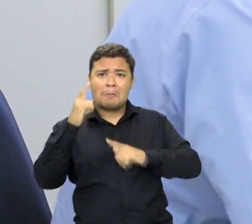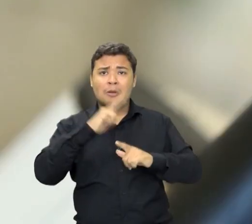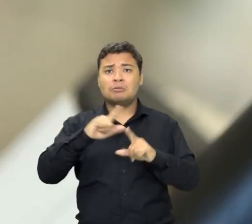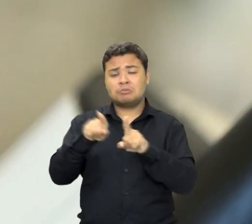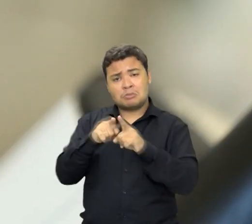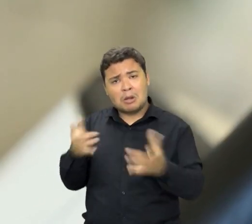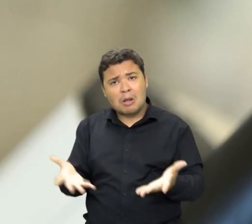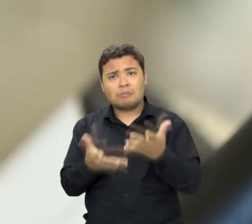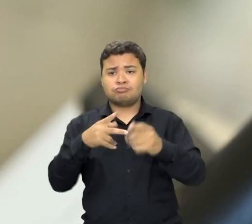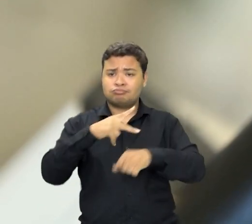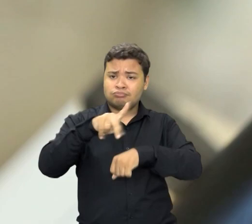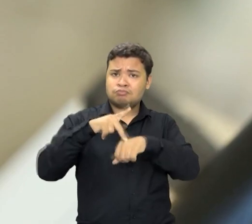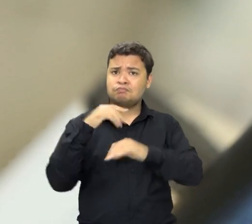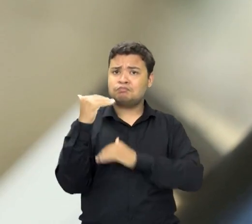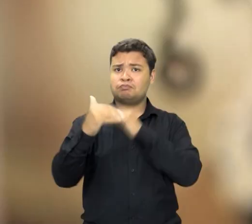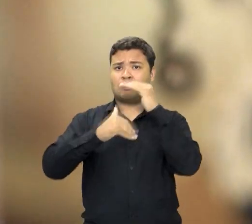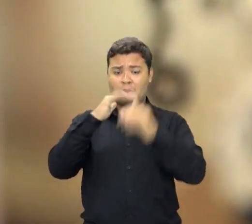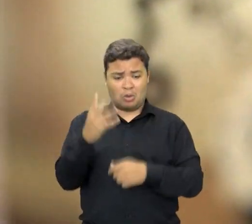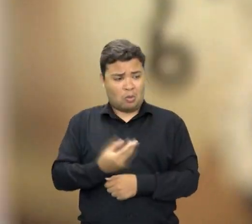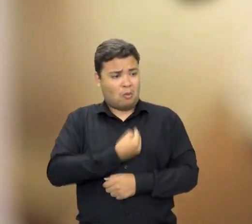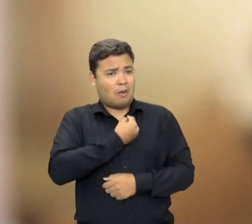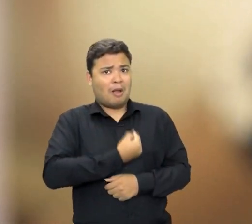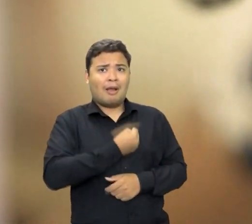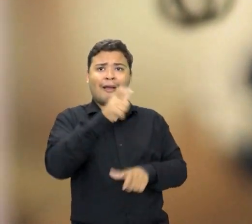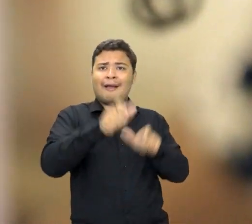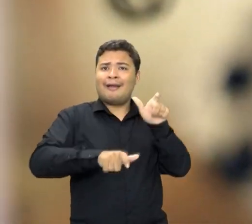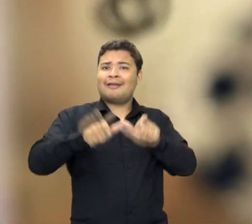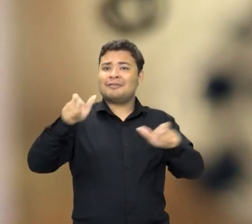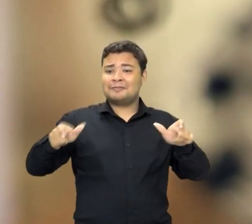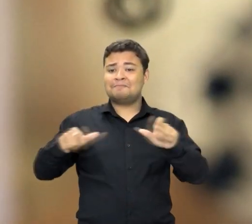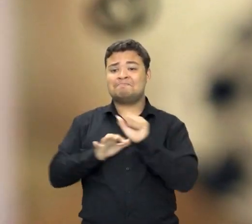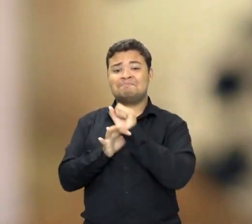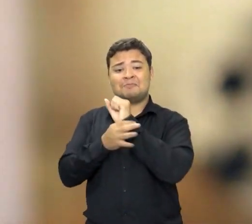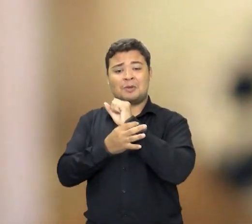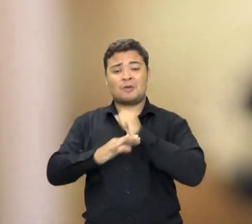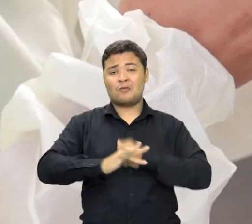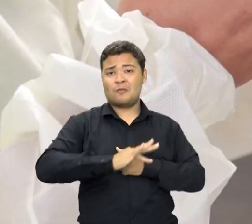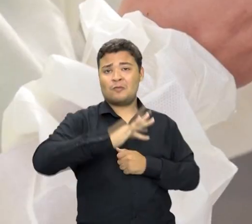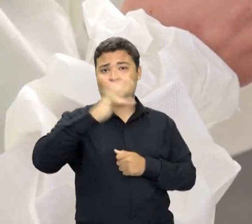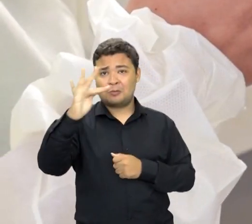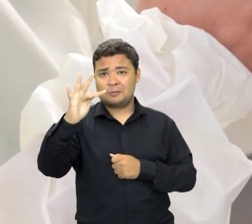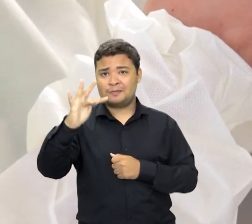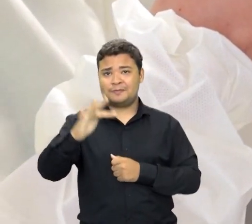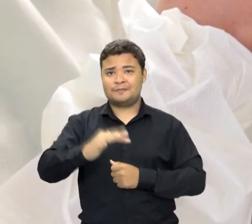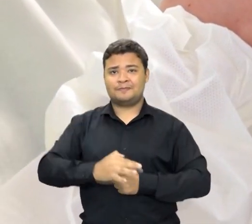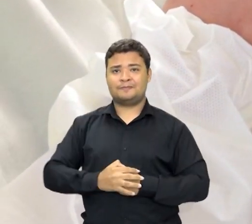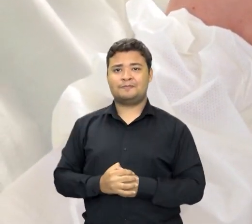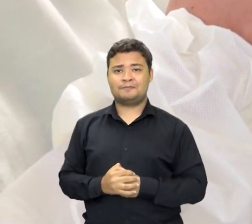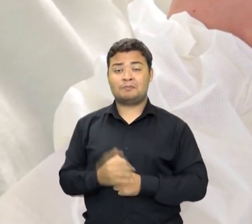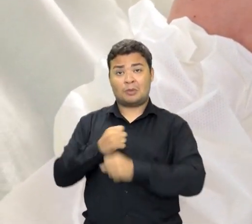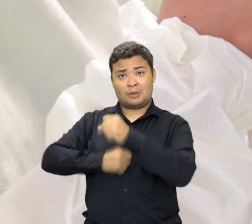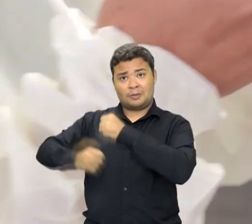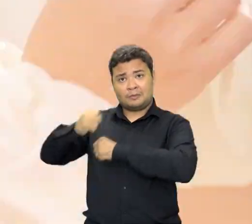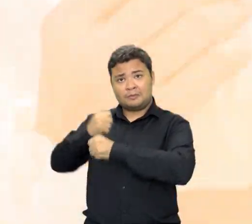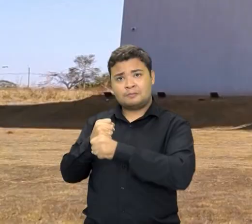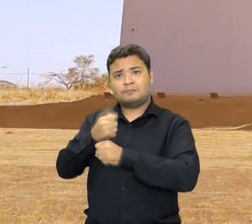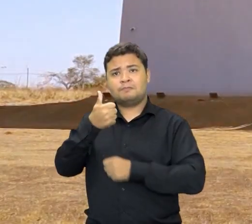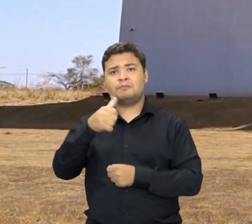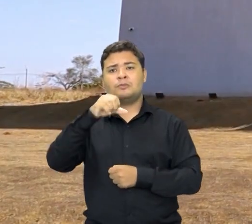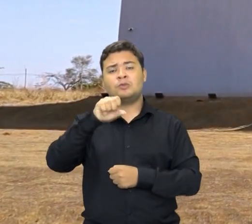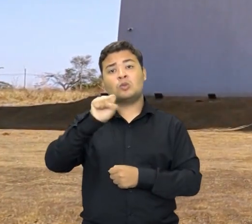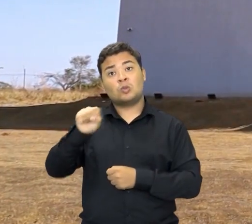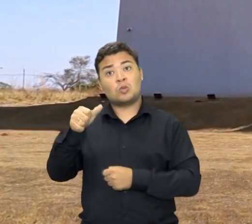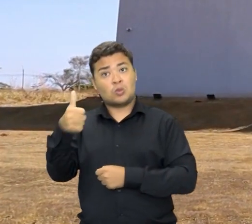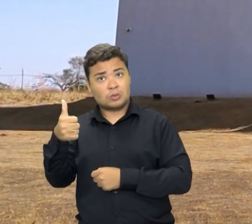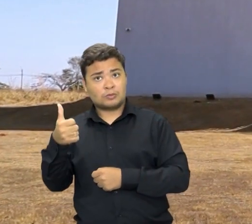soluções, promove a evolução de um país, melhora a qualidade de vida das pessoas e garante o futuro.